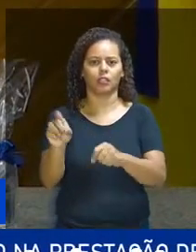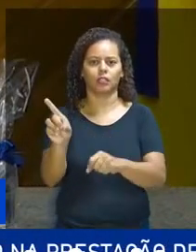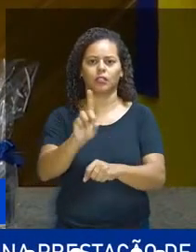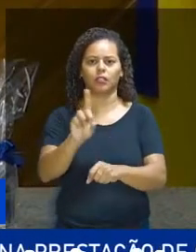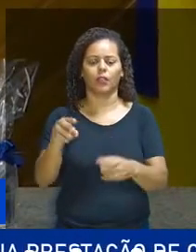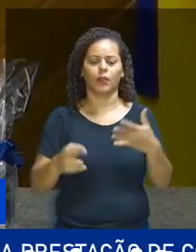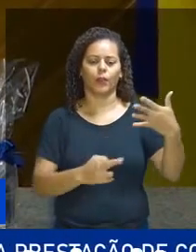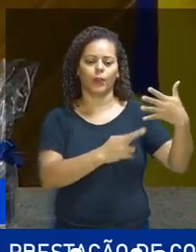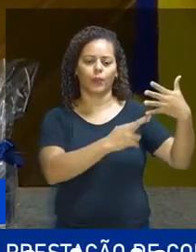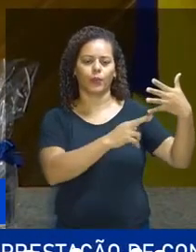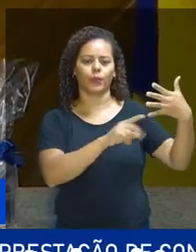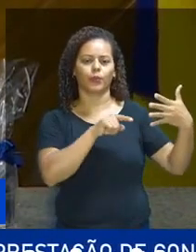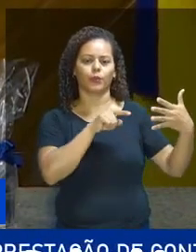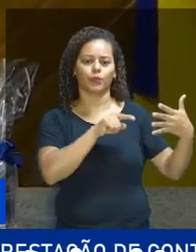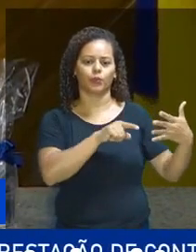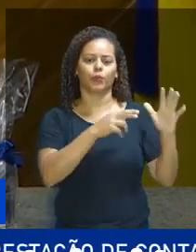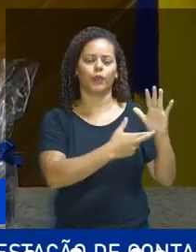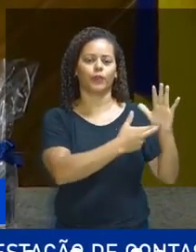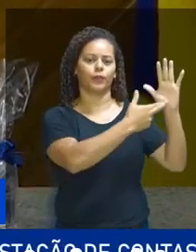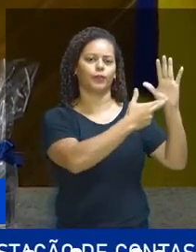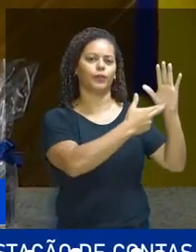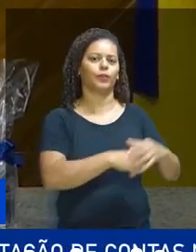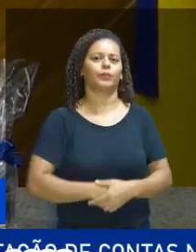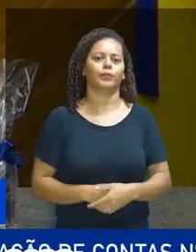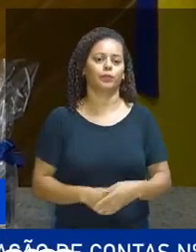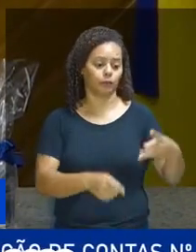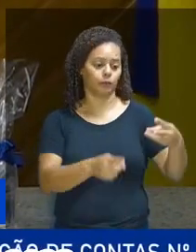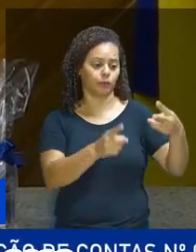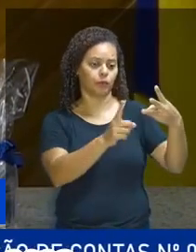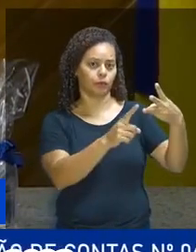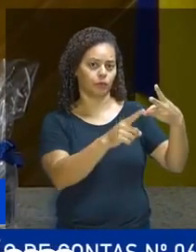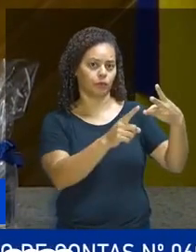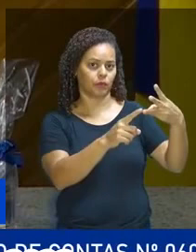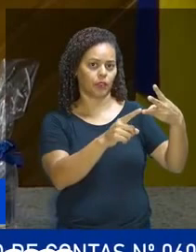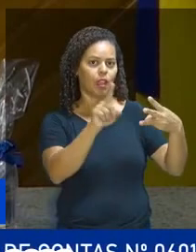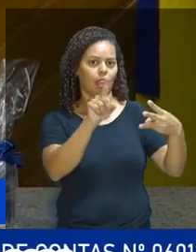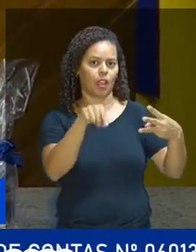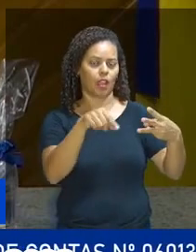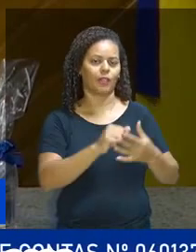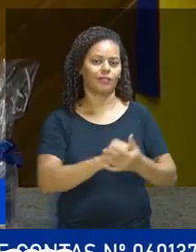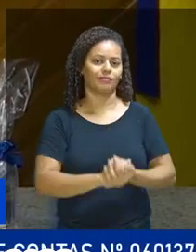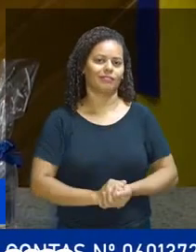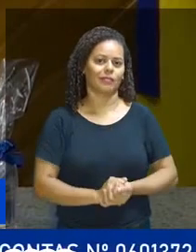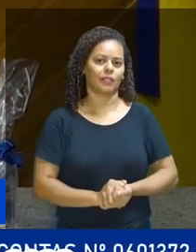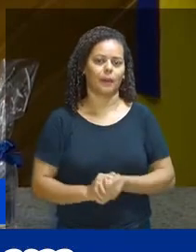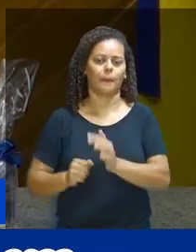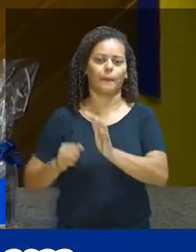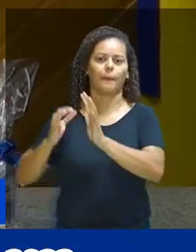nos termos do voto do relator. O item 3, a suspensão de órgão partidário